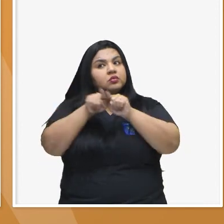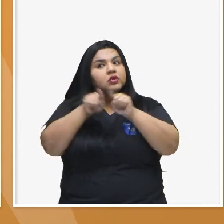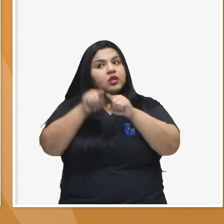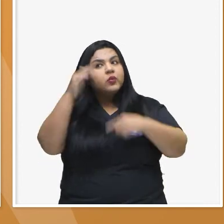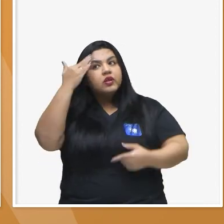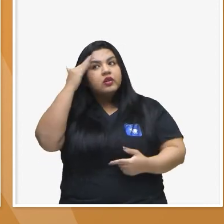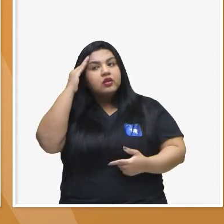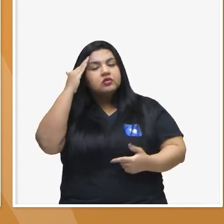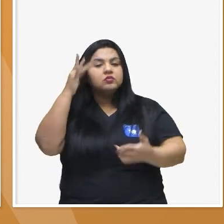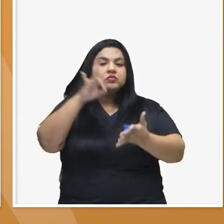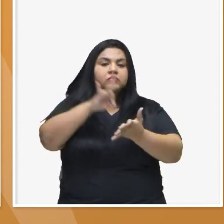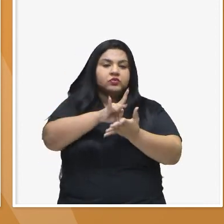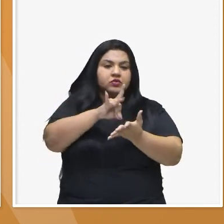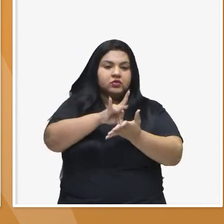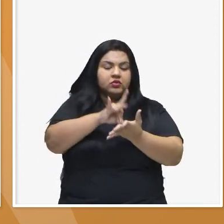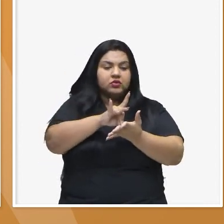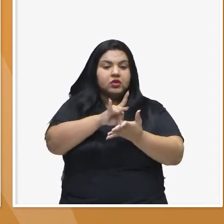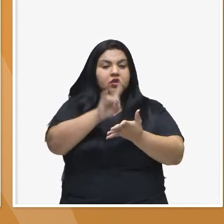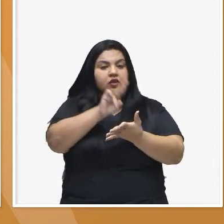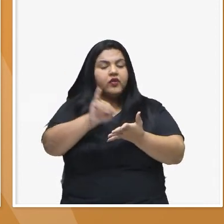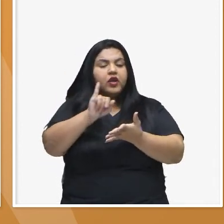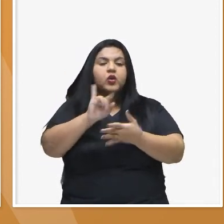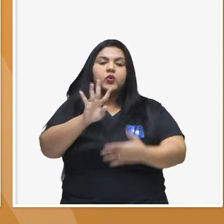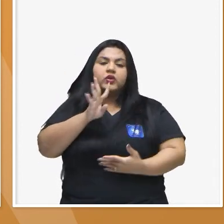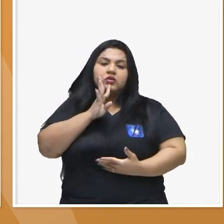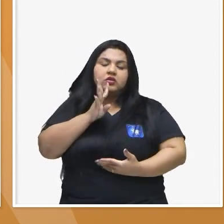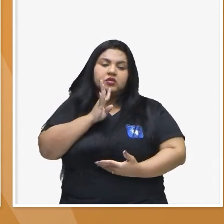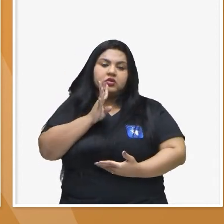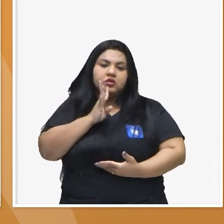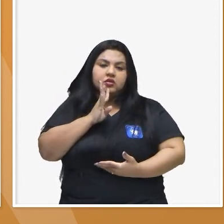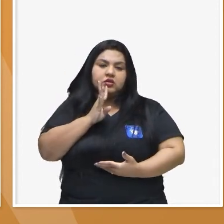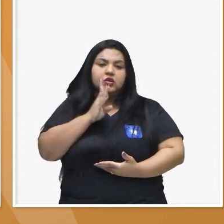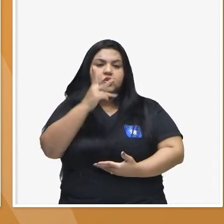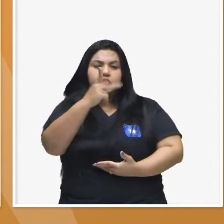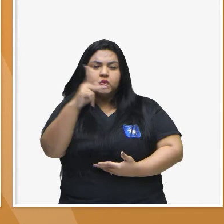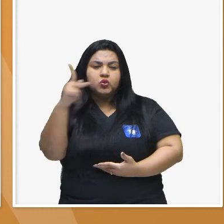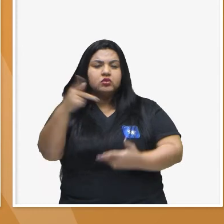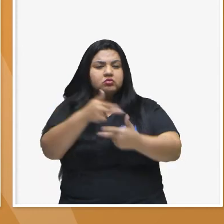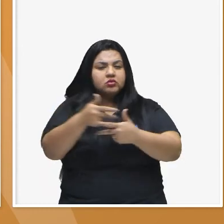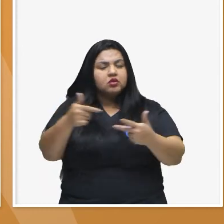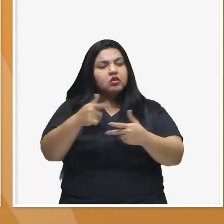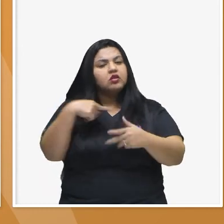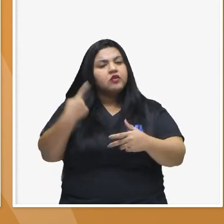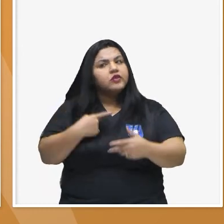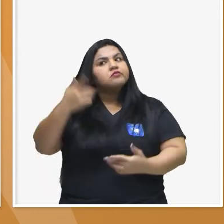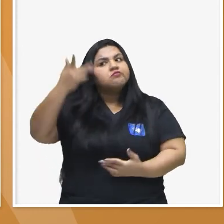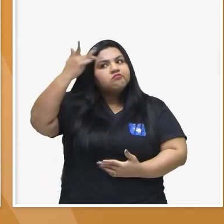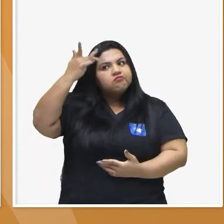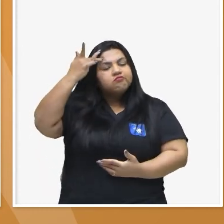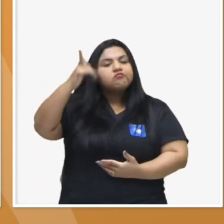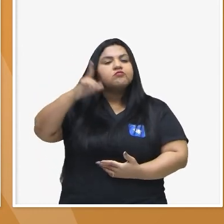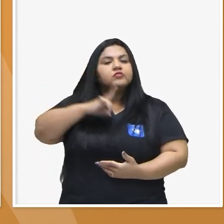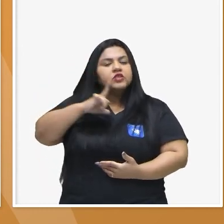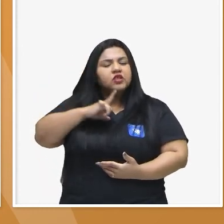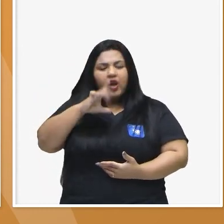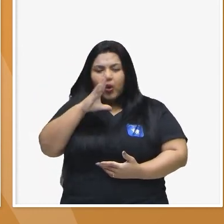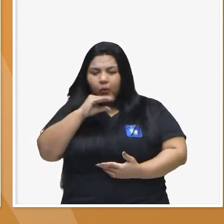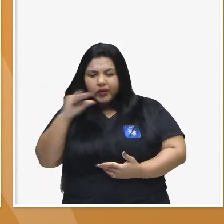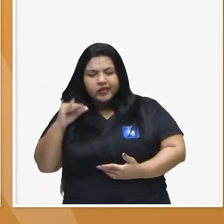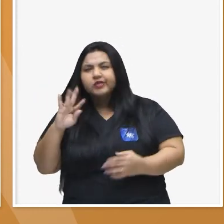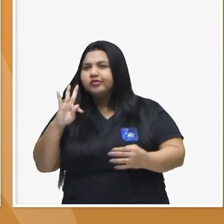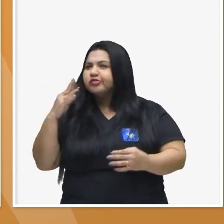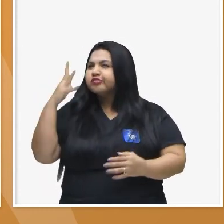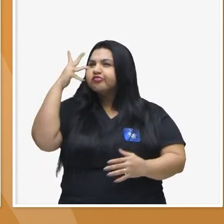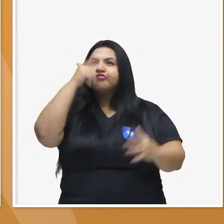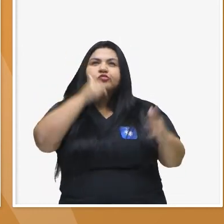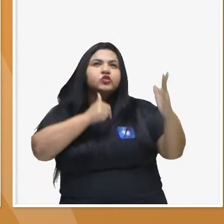realidade. A gente vai conhecendo as coisas. Tanto é que quando a gente vai amadurecendo, né? Você é criança, tudo é bonito, o mundo